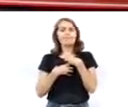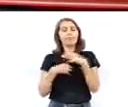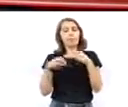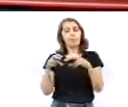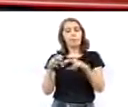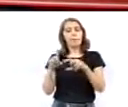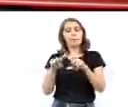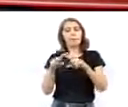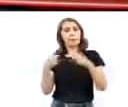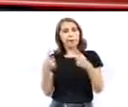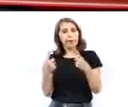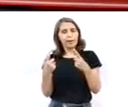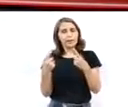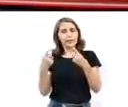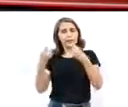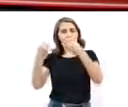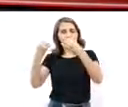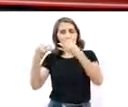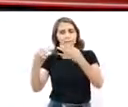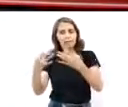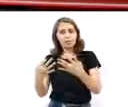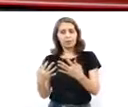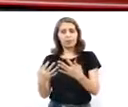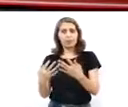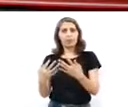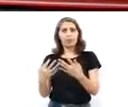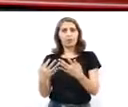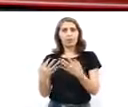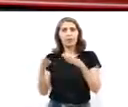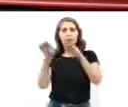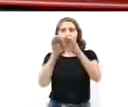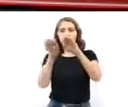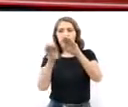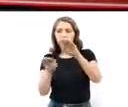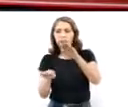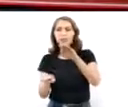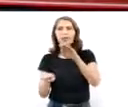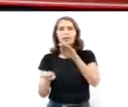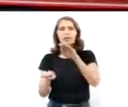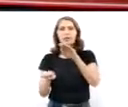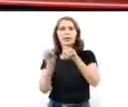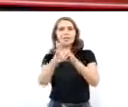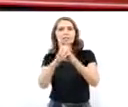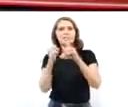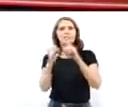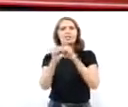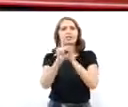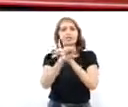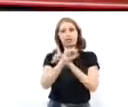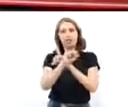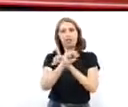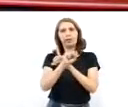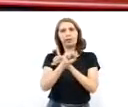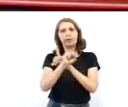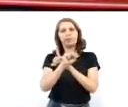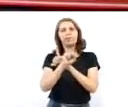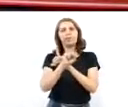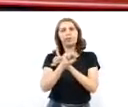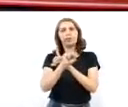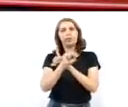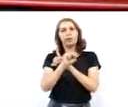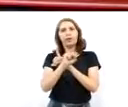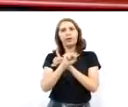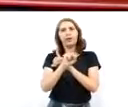Porém, a gente costuma dizer que essas desigualdades sociais só tem uma forma de nós vencermos, como secretários de